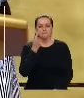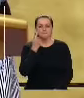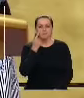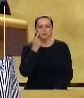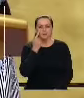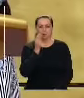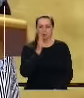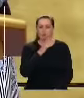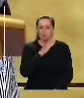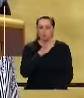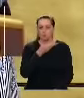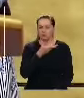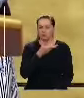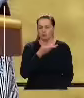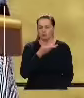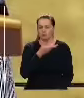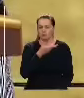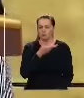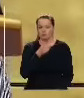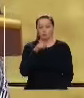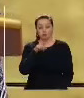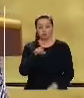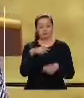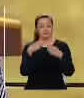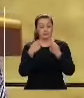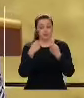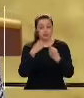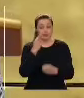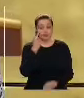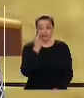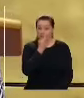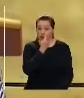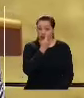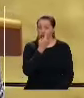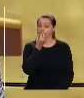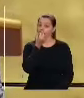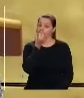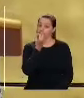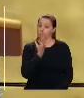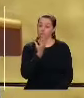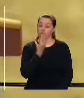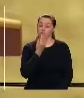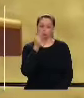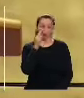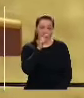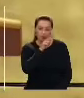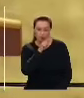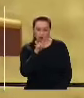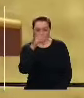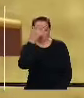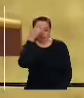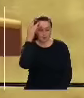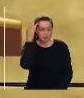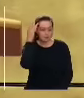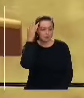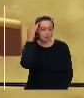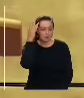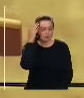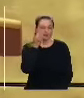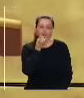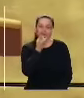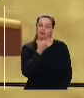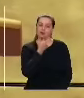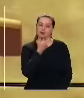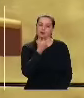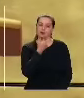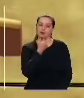você precisa ter bons olhos para com as pessoas e não ter